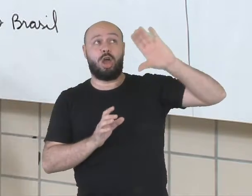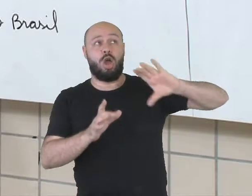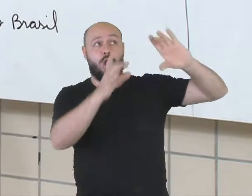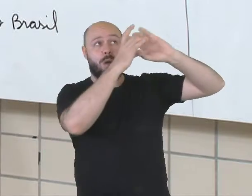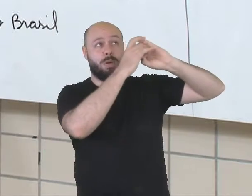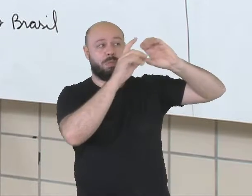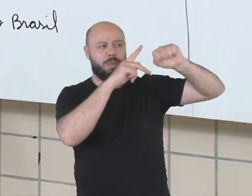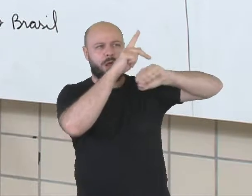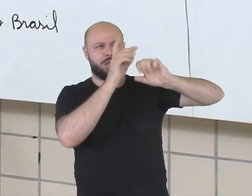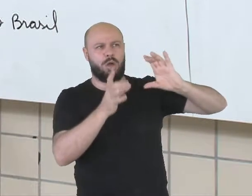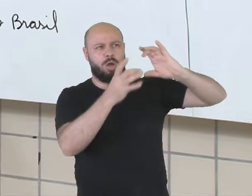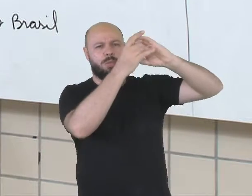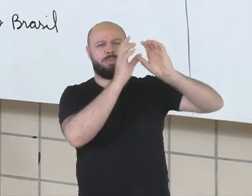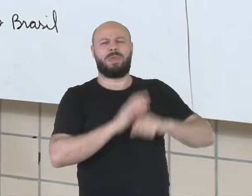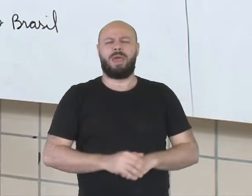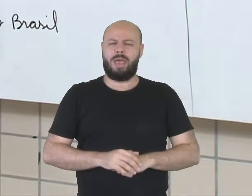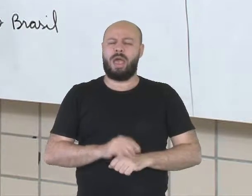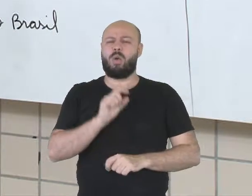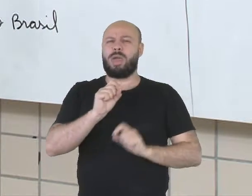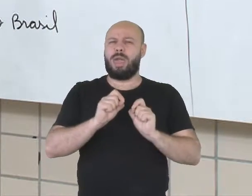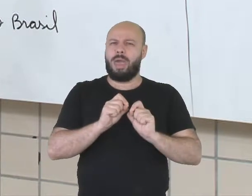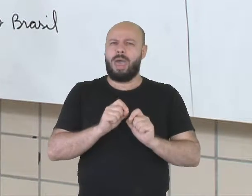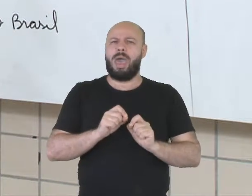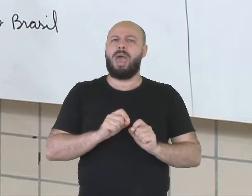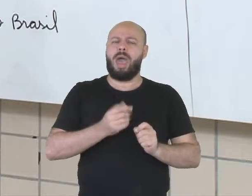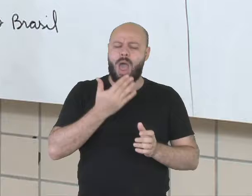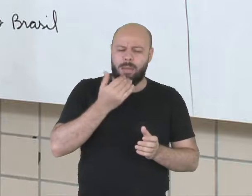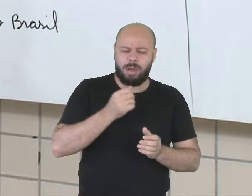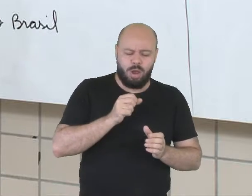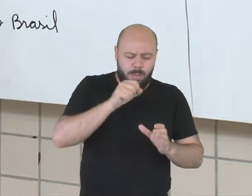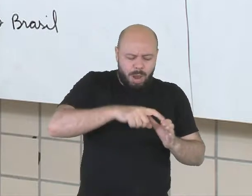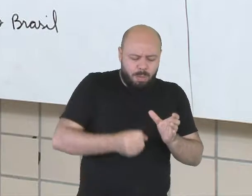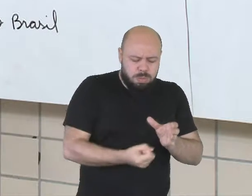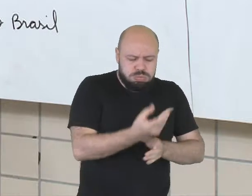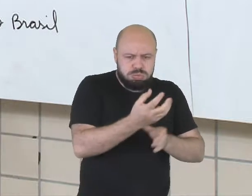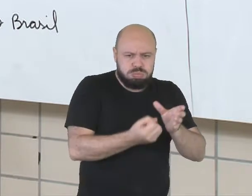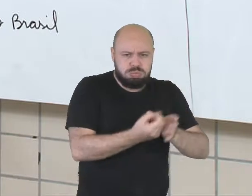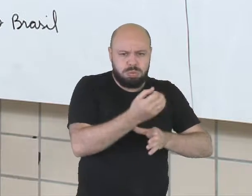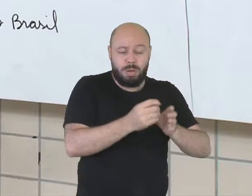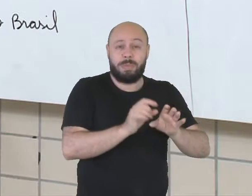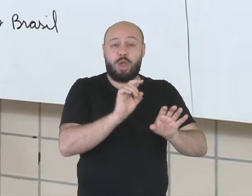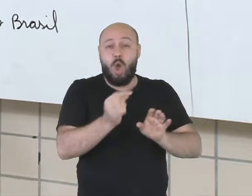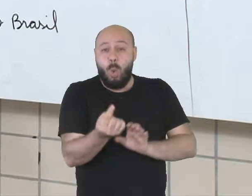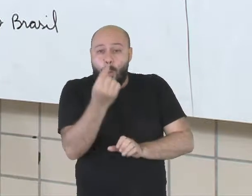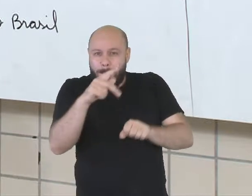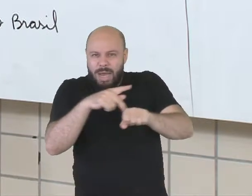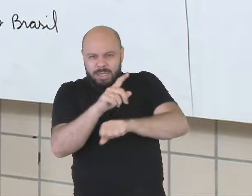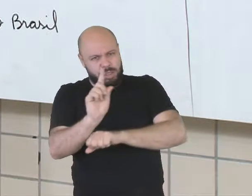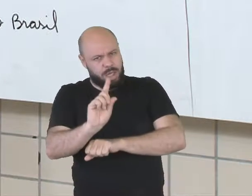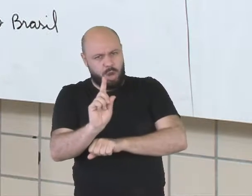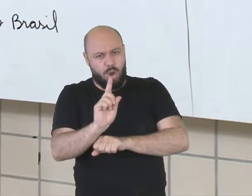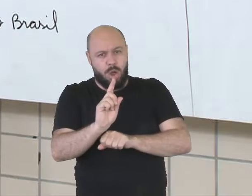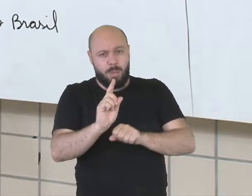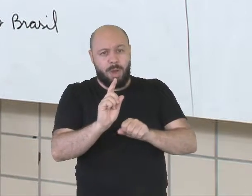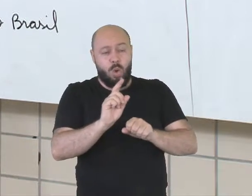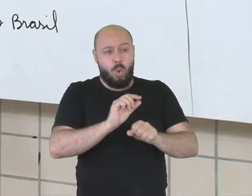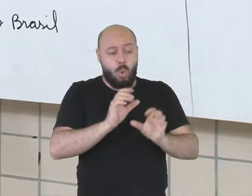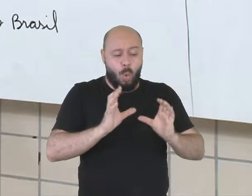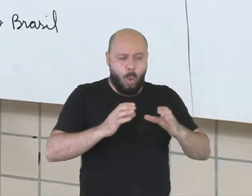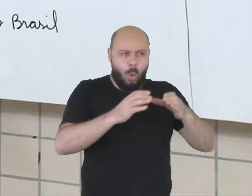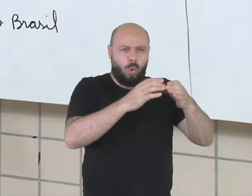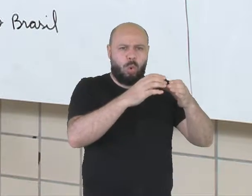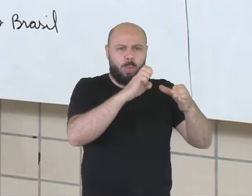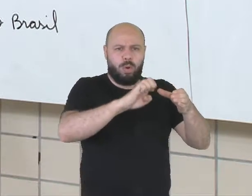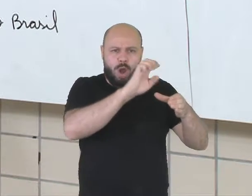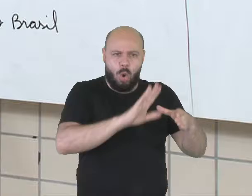ela também é uma grande produtora de alimentos. A União Europeia, não um país específico da Europa,